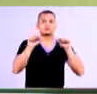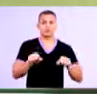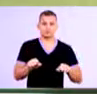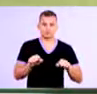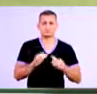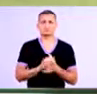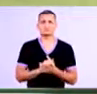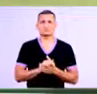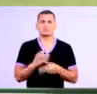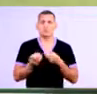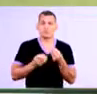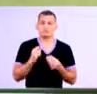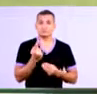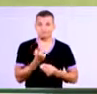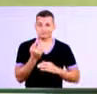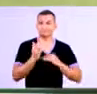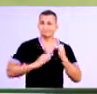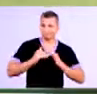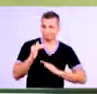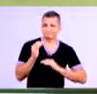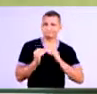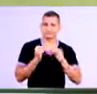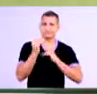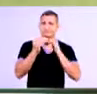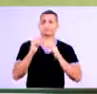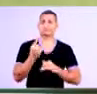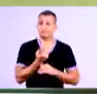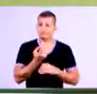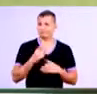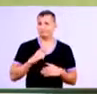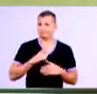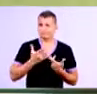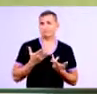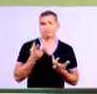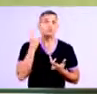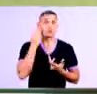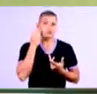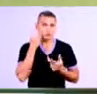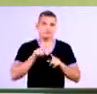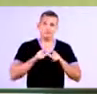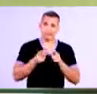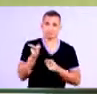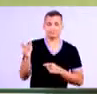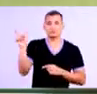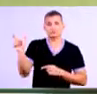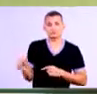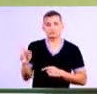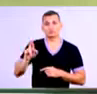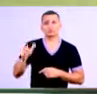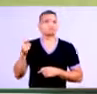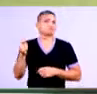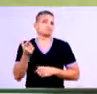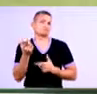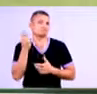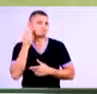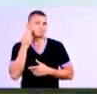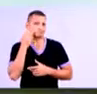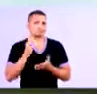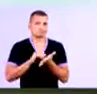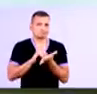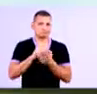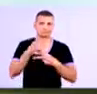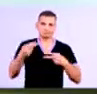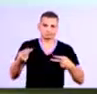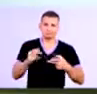Como somos nós que estamos desenvolvendo, para nós está tudo muito óbvio, né? No entanto, para o usuário, às vezes, não está nada óbvio. Perfeito.